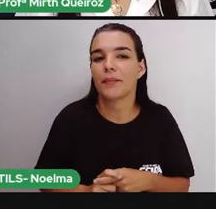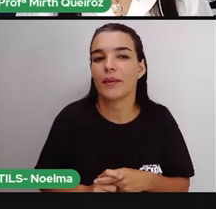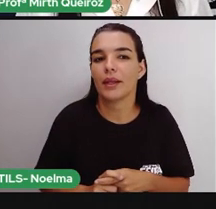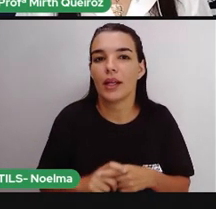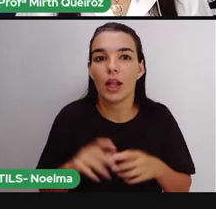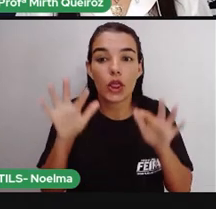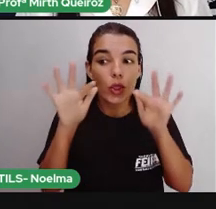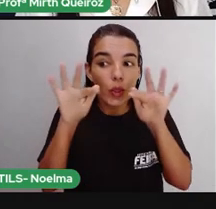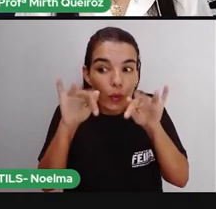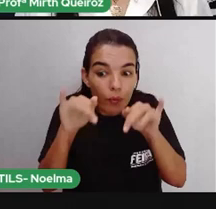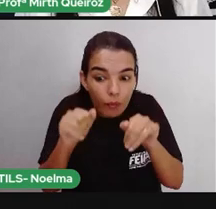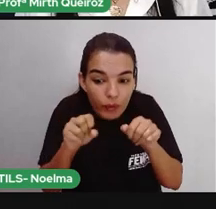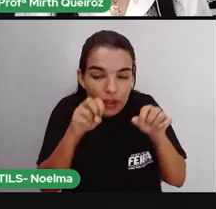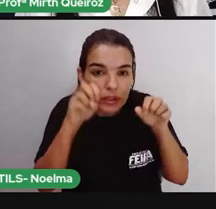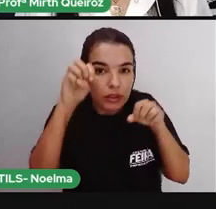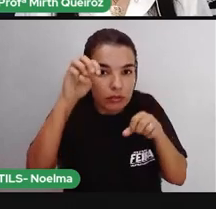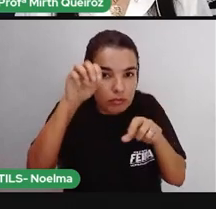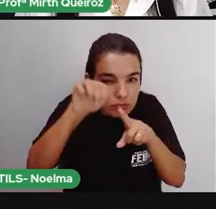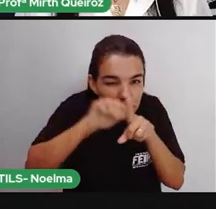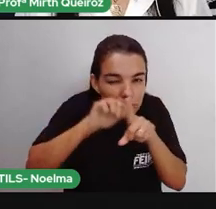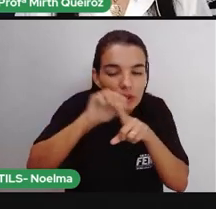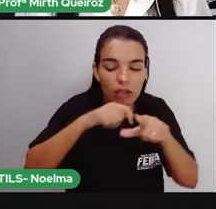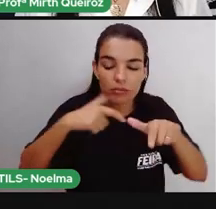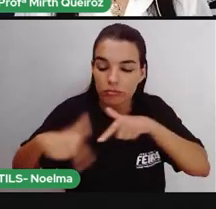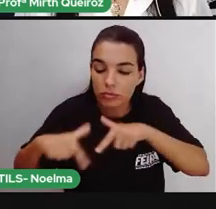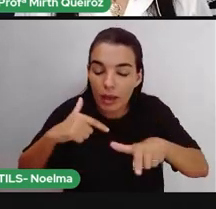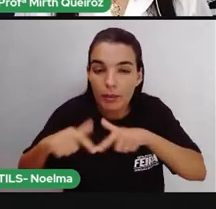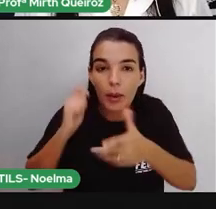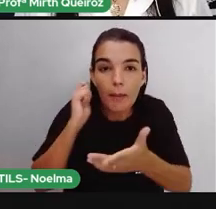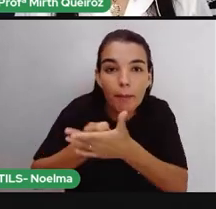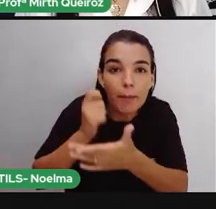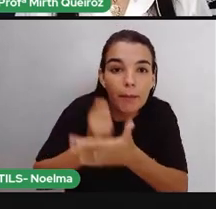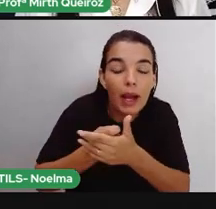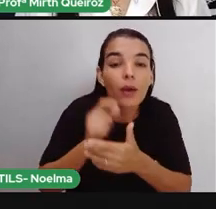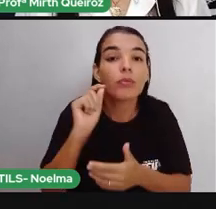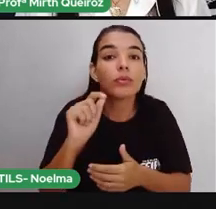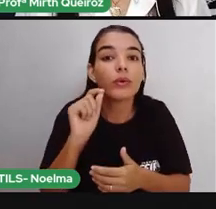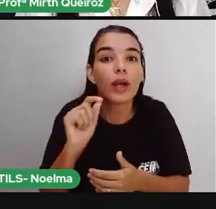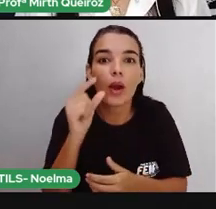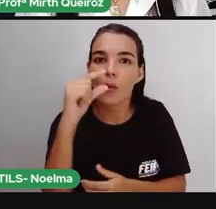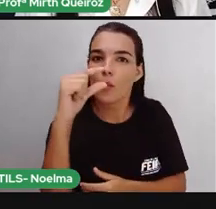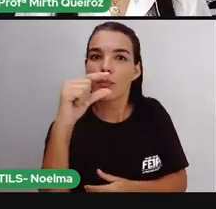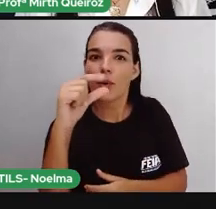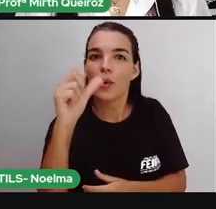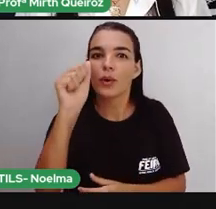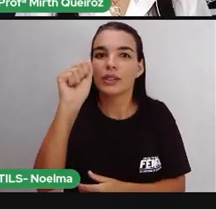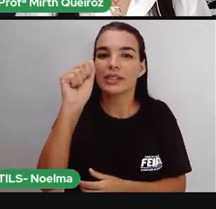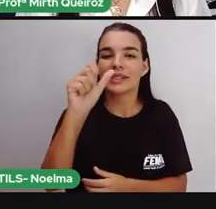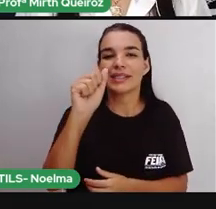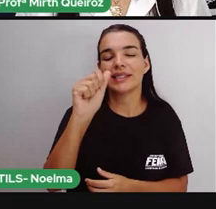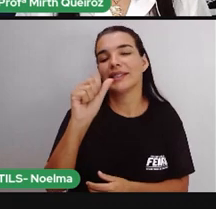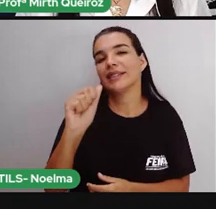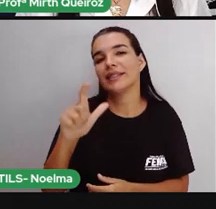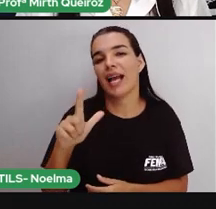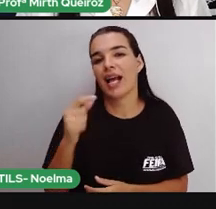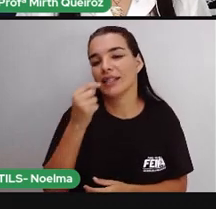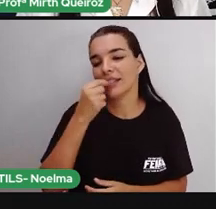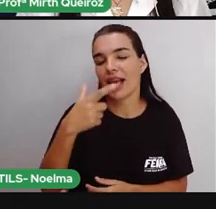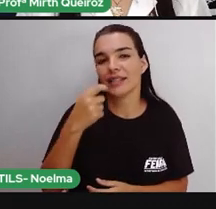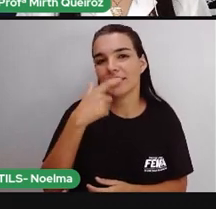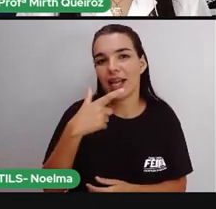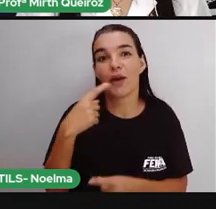No fim do mês, o trabalhador era pago com uma porção de sal. Daí surgiu a palavra